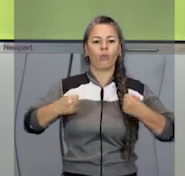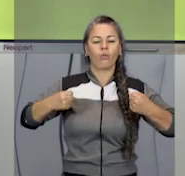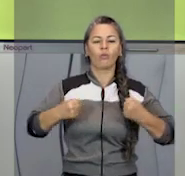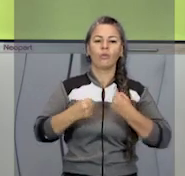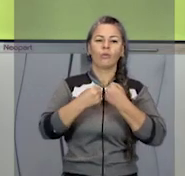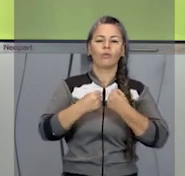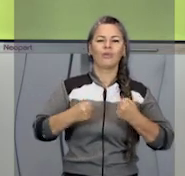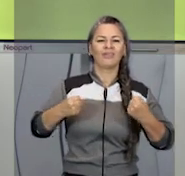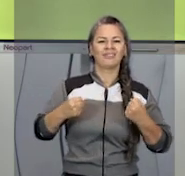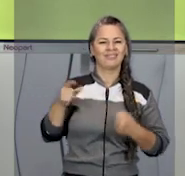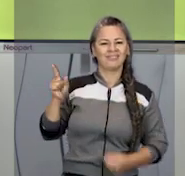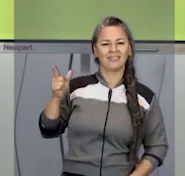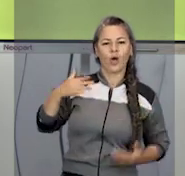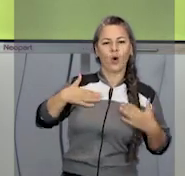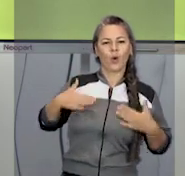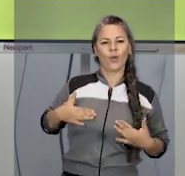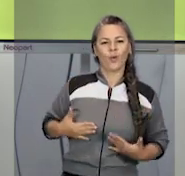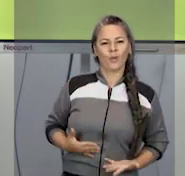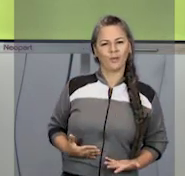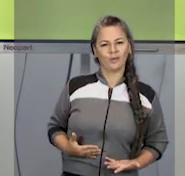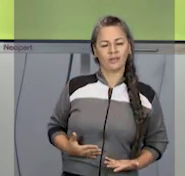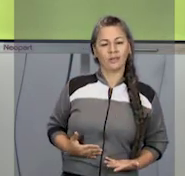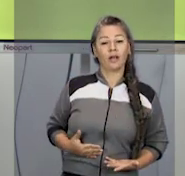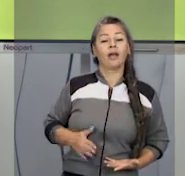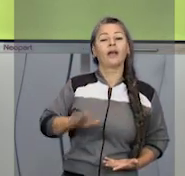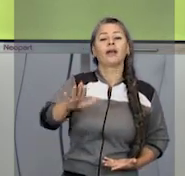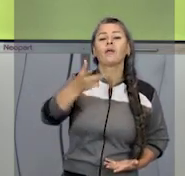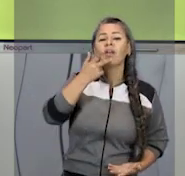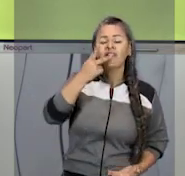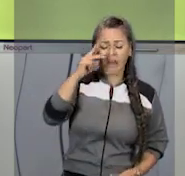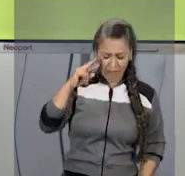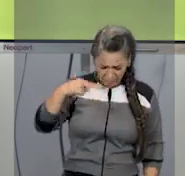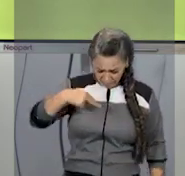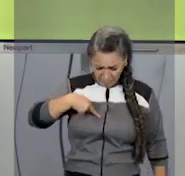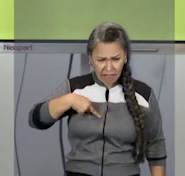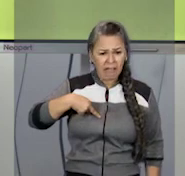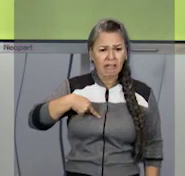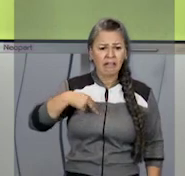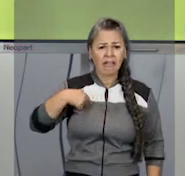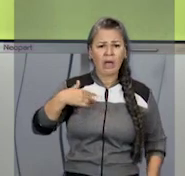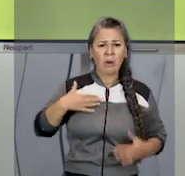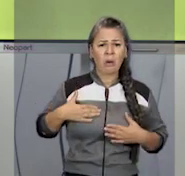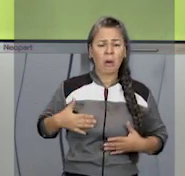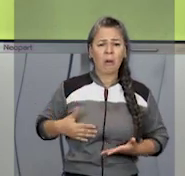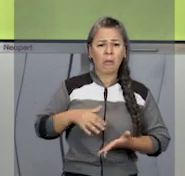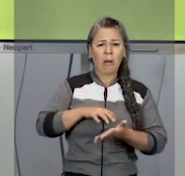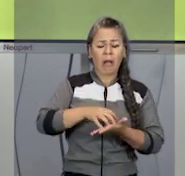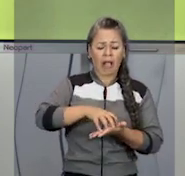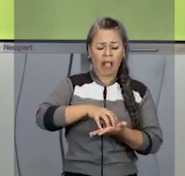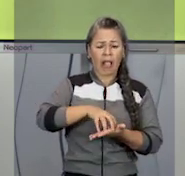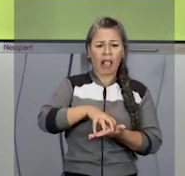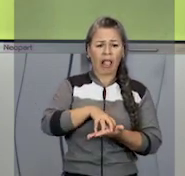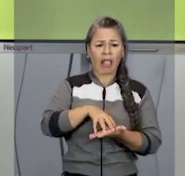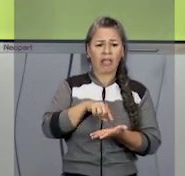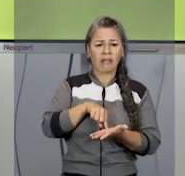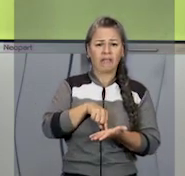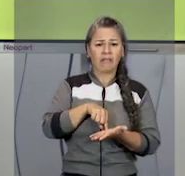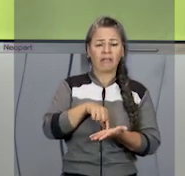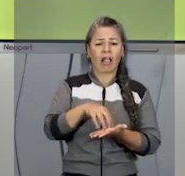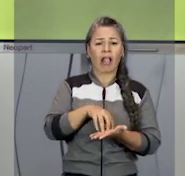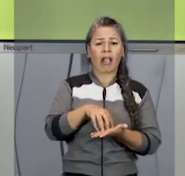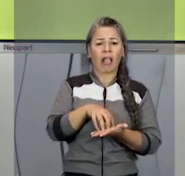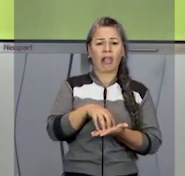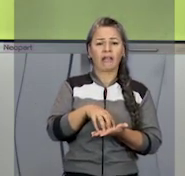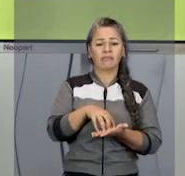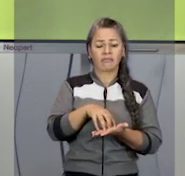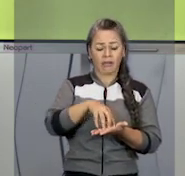interpretação. E aí depois ela diz que está gelatina. Olha que legal essa. Ela quer falar que ela está flácida, porque